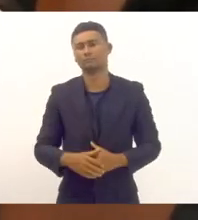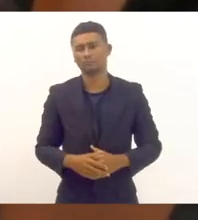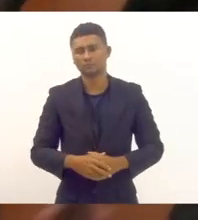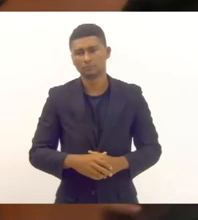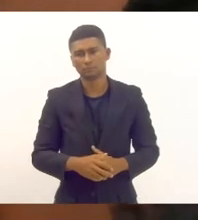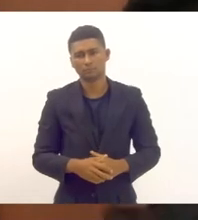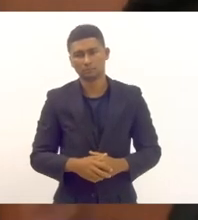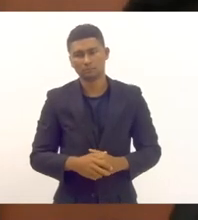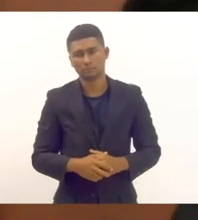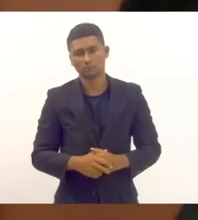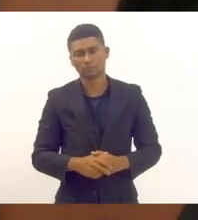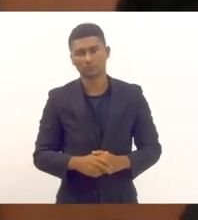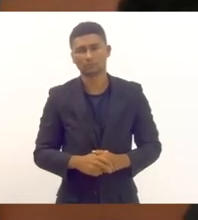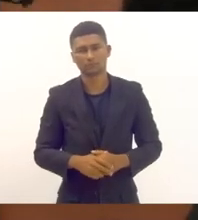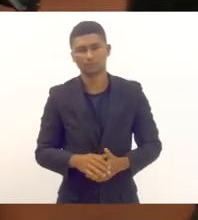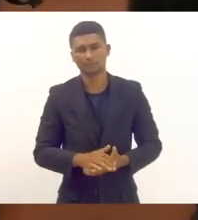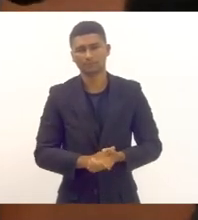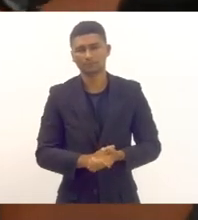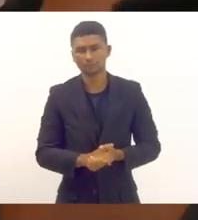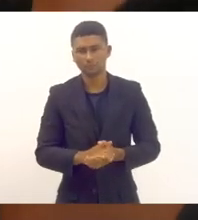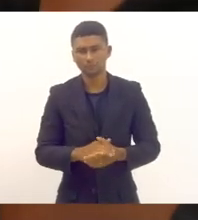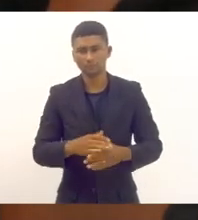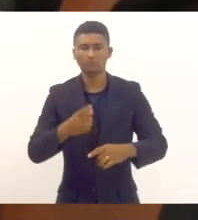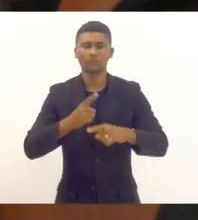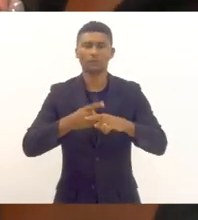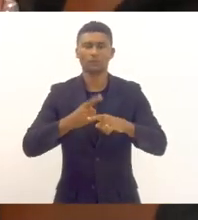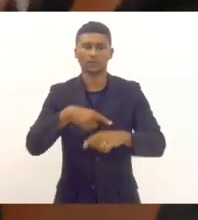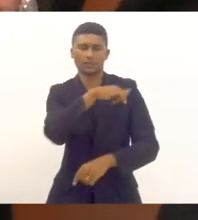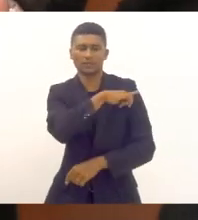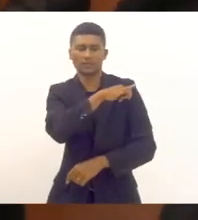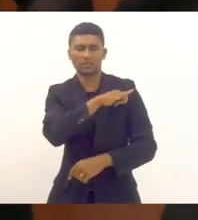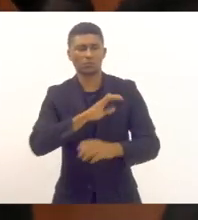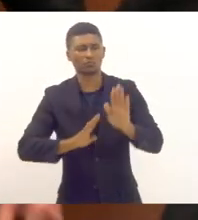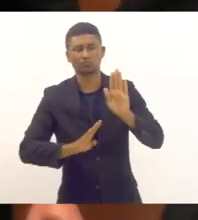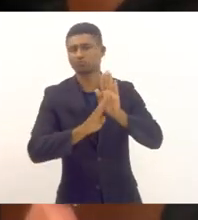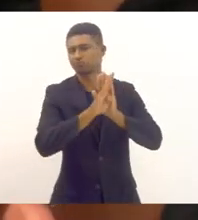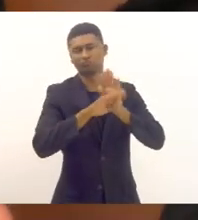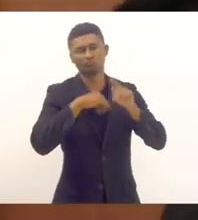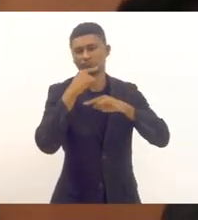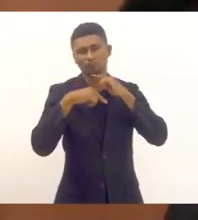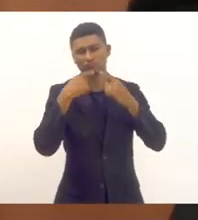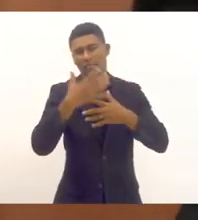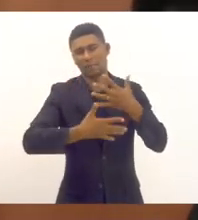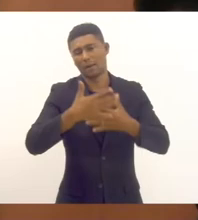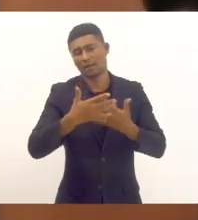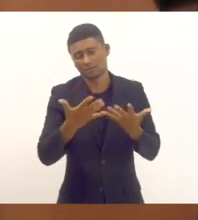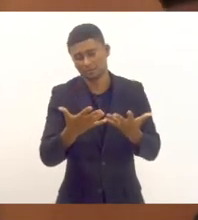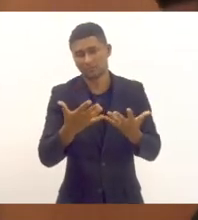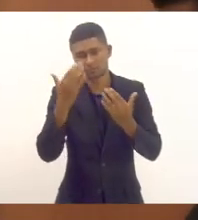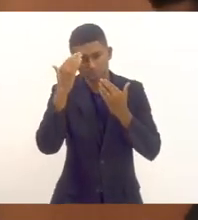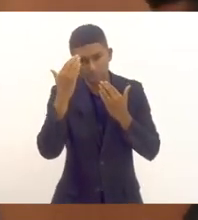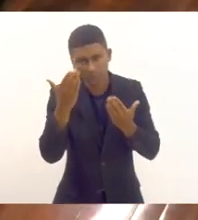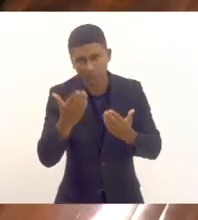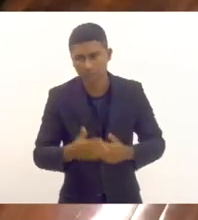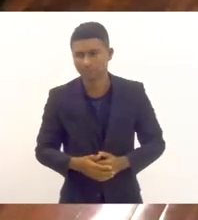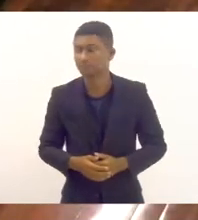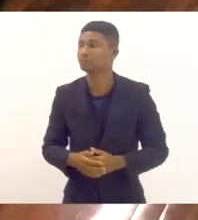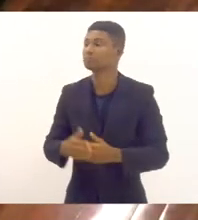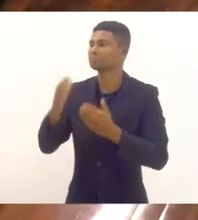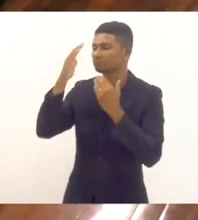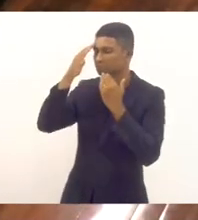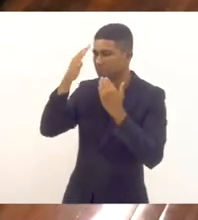não, assim, atrapalhando o crescimento do Rio e do empresário. Obrigado. Obrigado, Donizete.